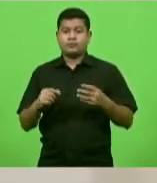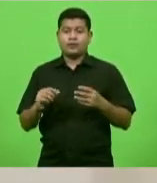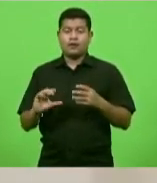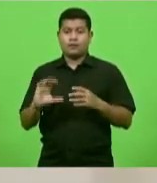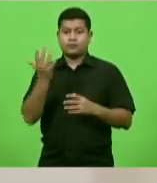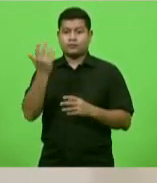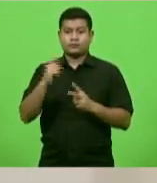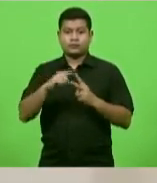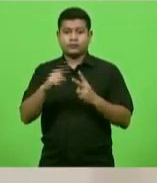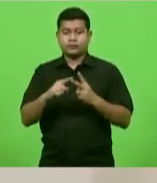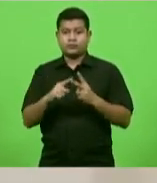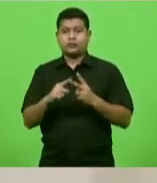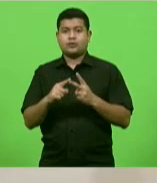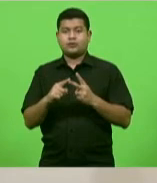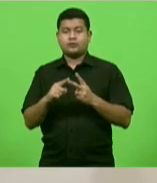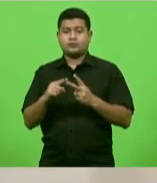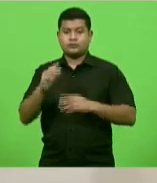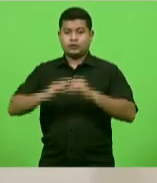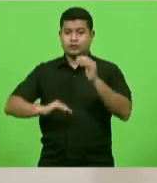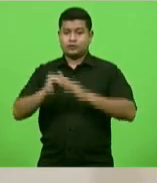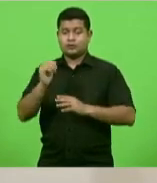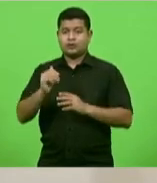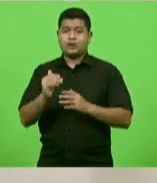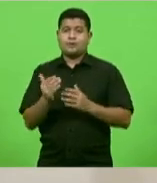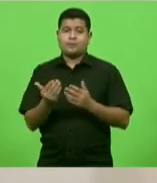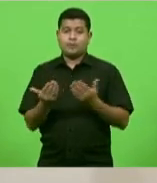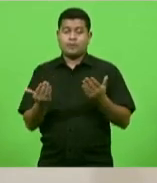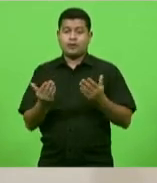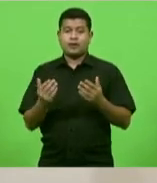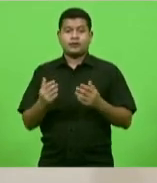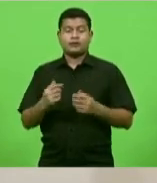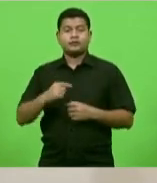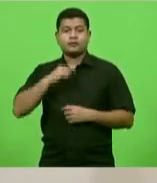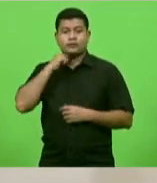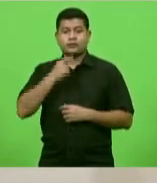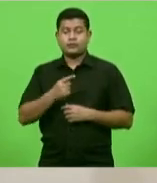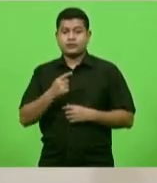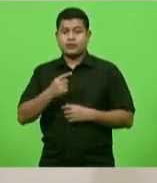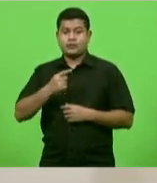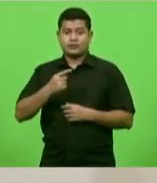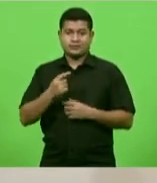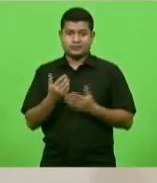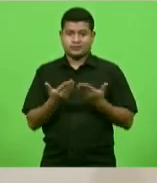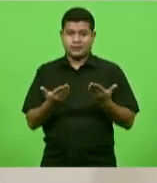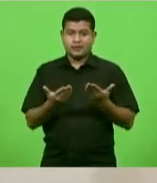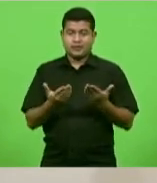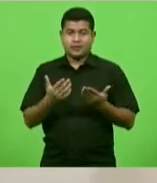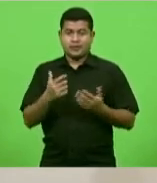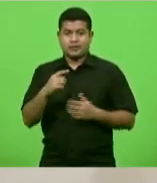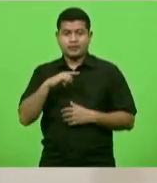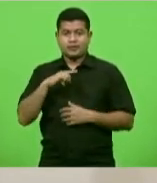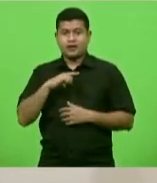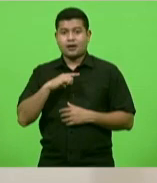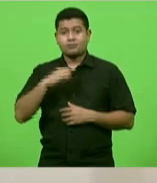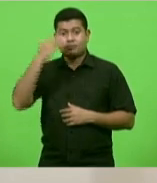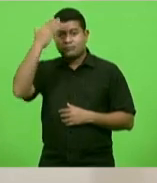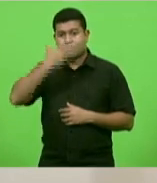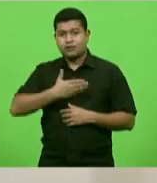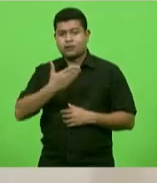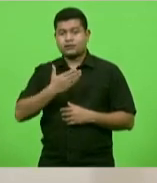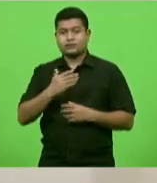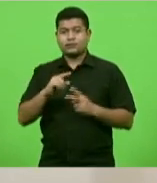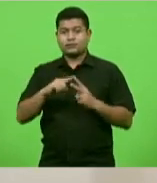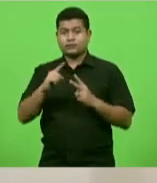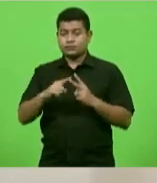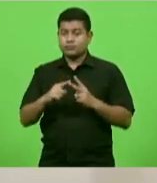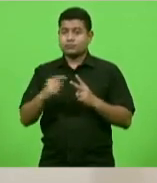de dois elementos ou pressupostos indissociáveis e da indispensável configuração